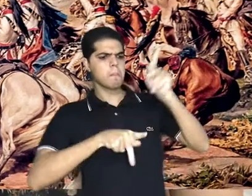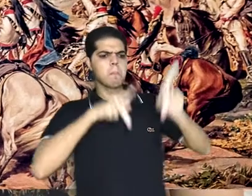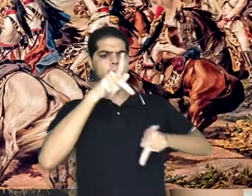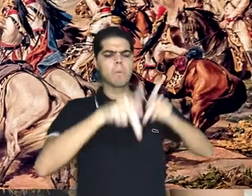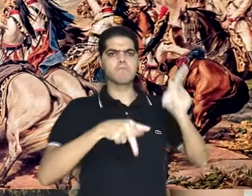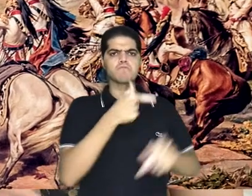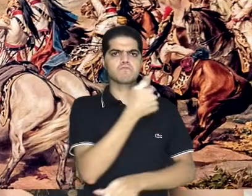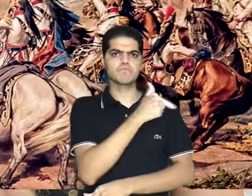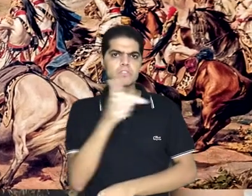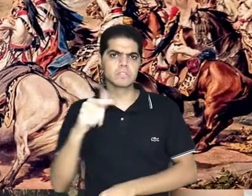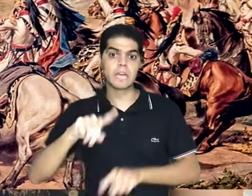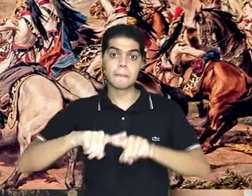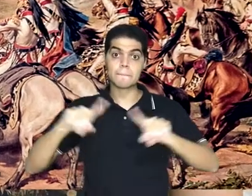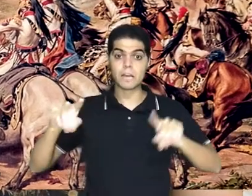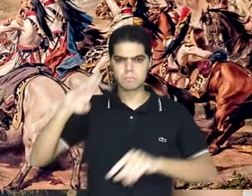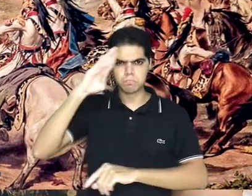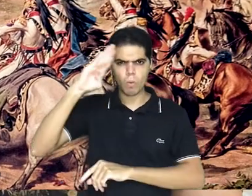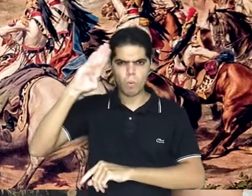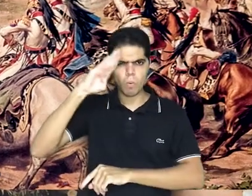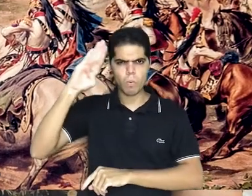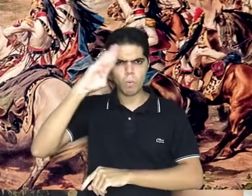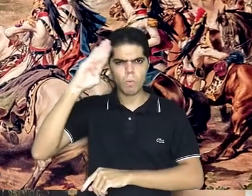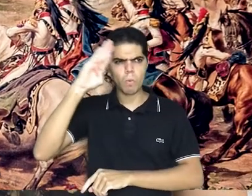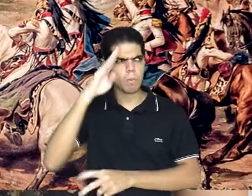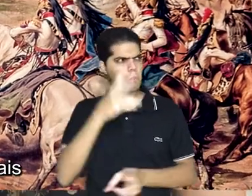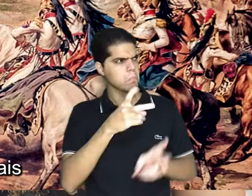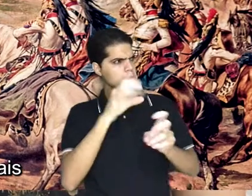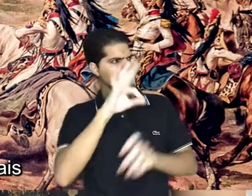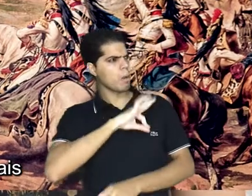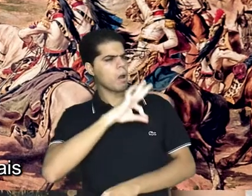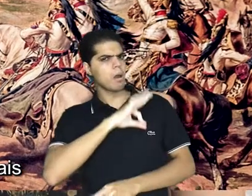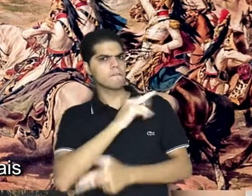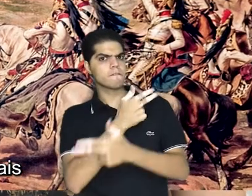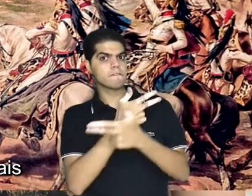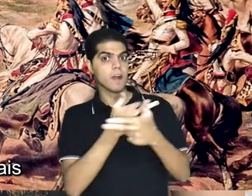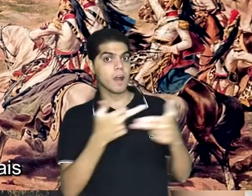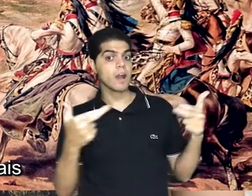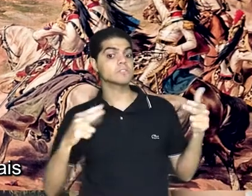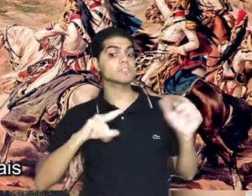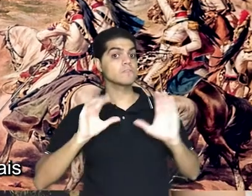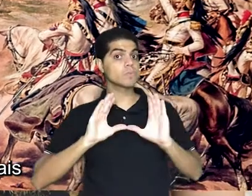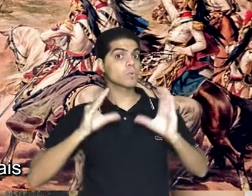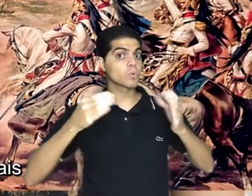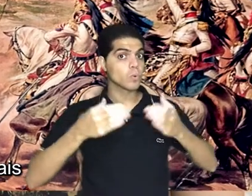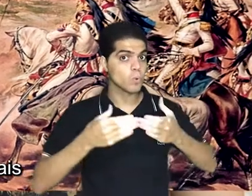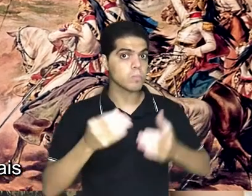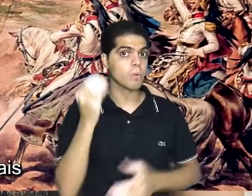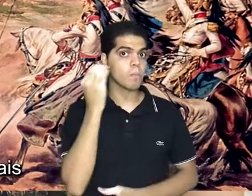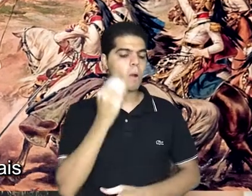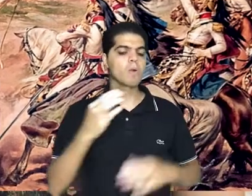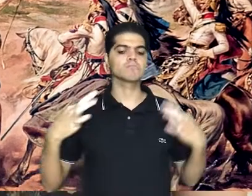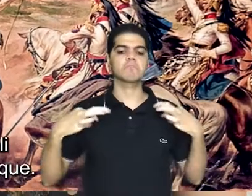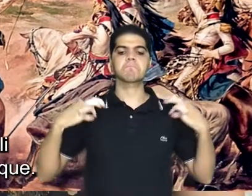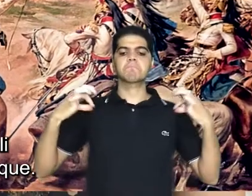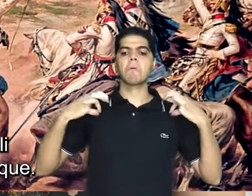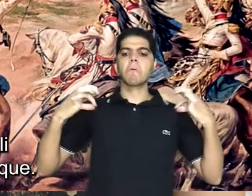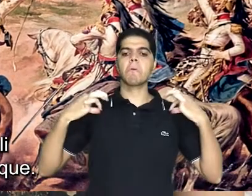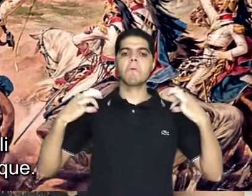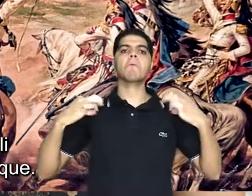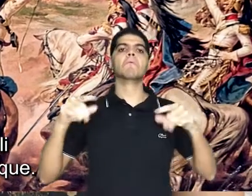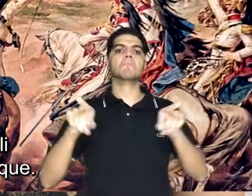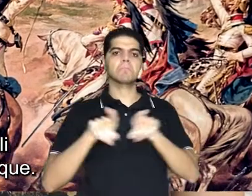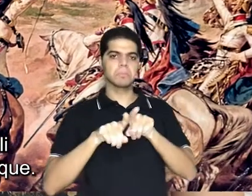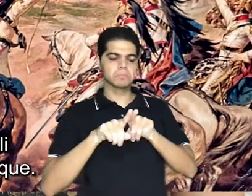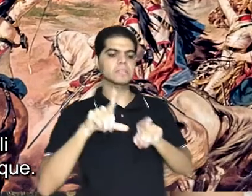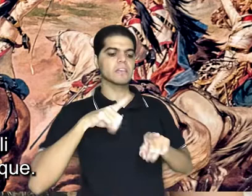e sim militar Veja a quantidade de militares além da comitiva o Imperador veste roupas cerimoniais e